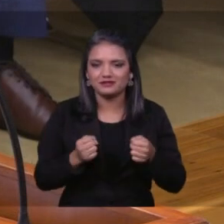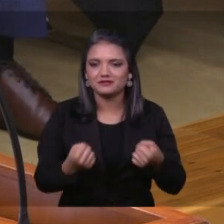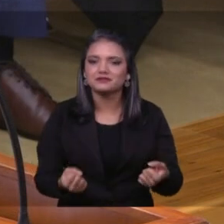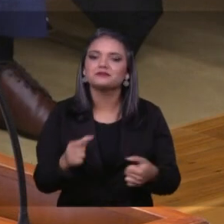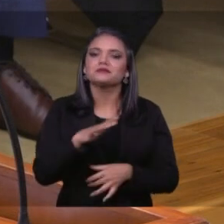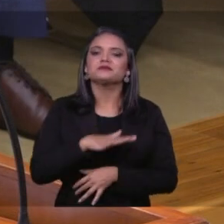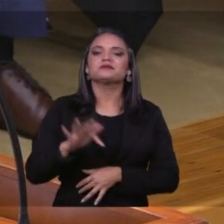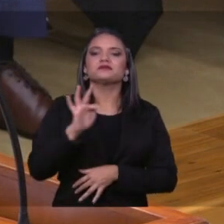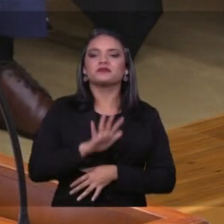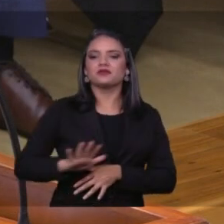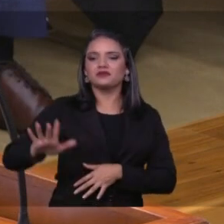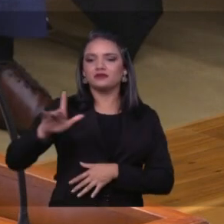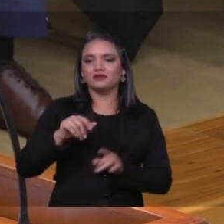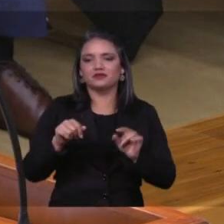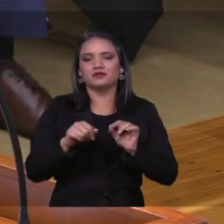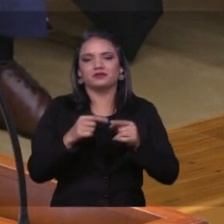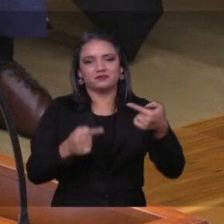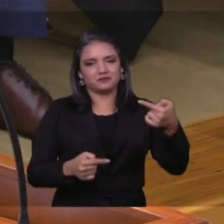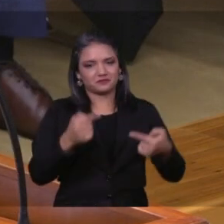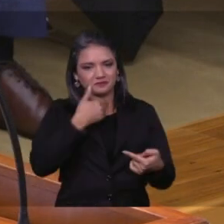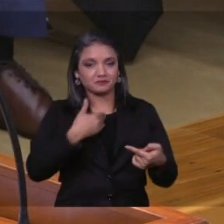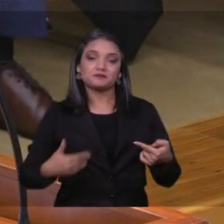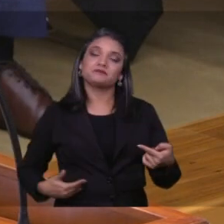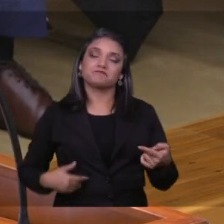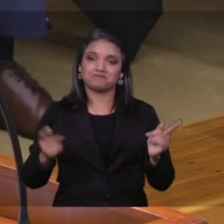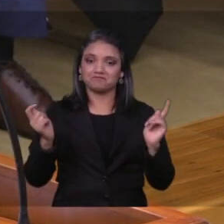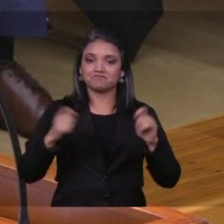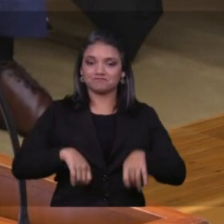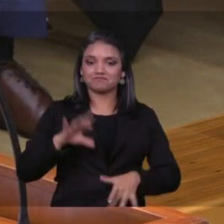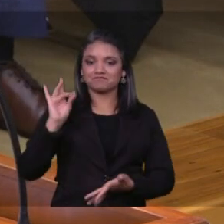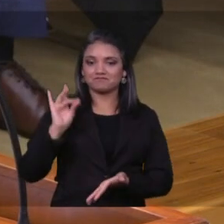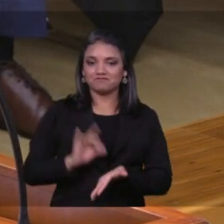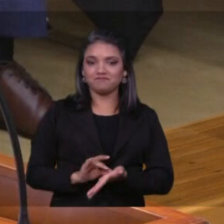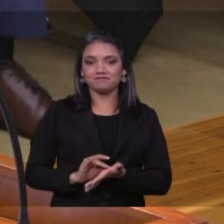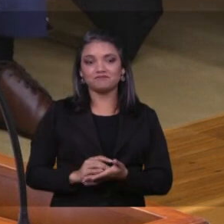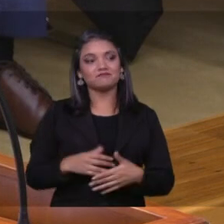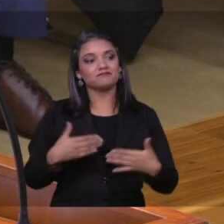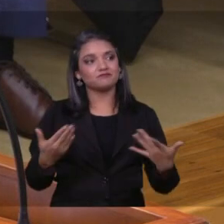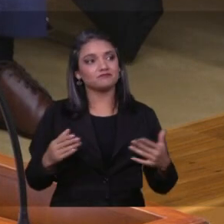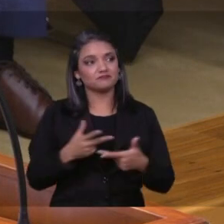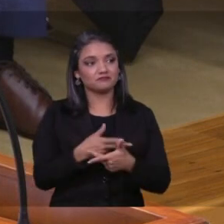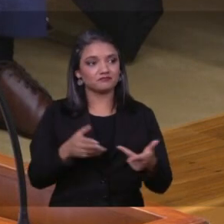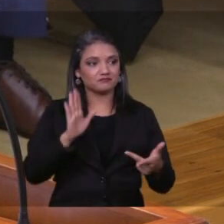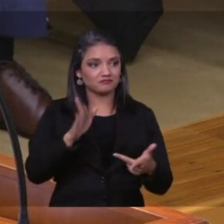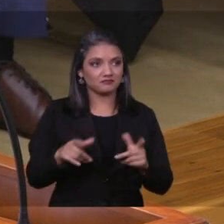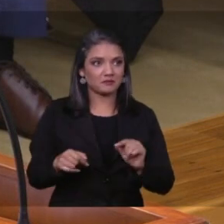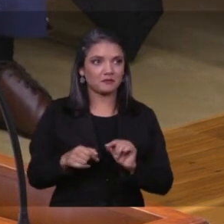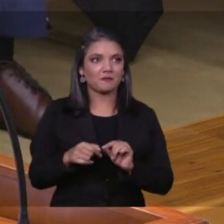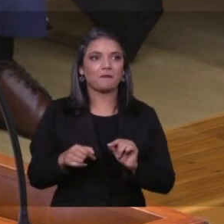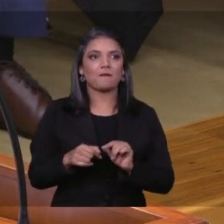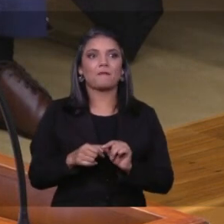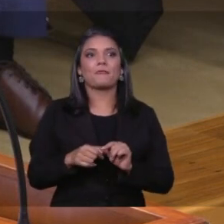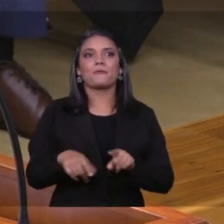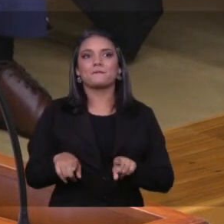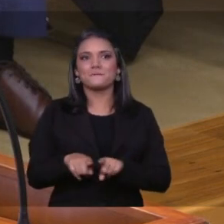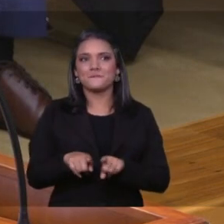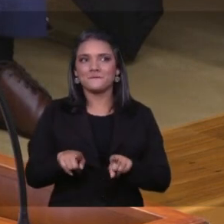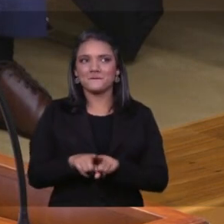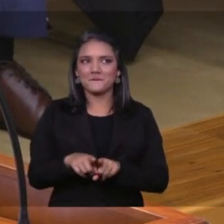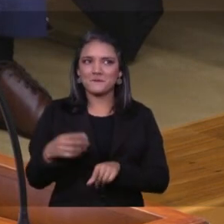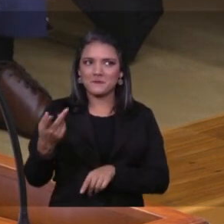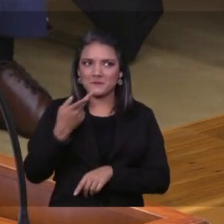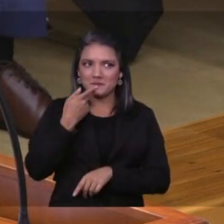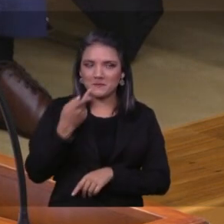promover políticas públicas ambientais realmente eficazes. Feitas essas considerações, nos cabe também registrar que os